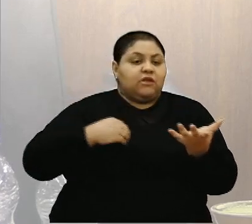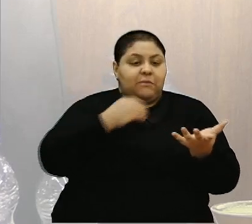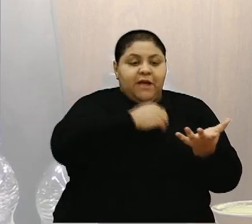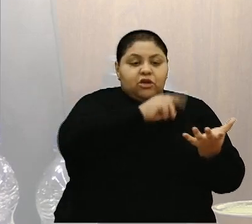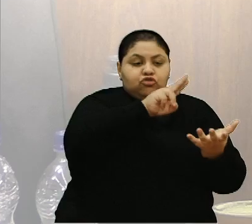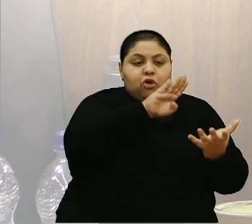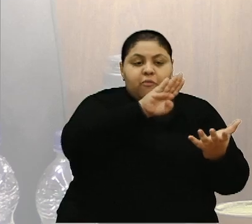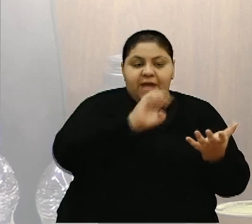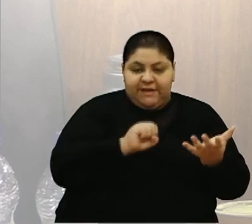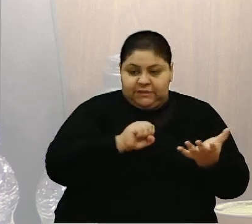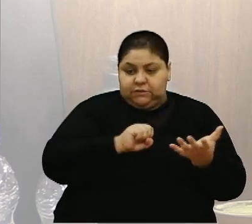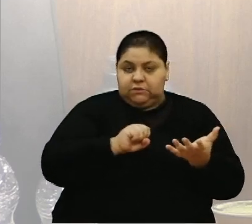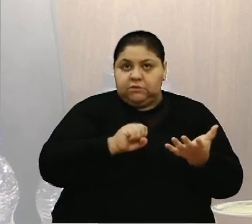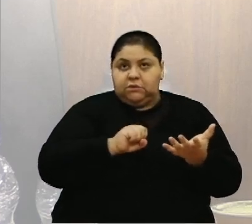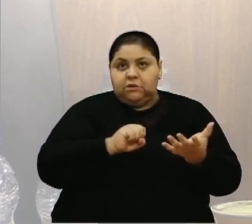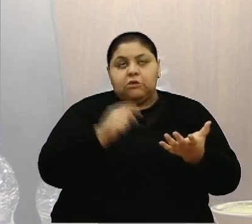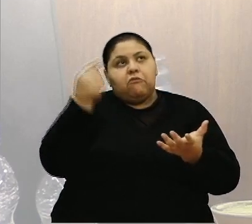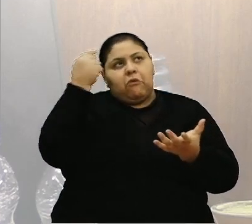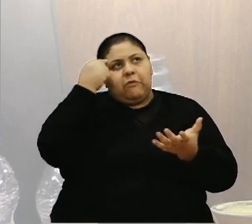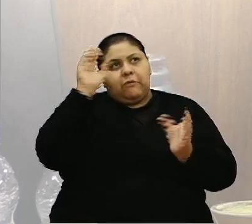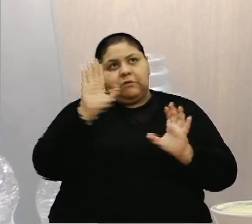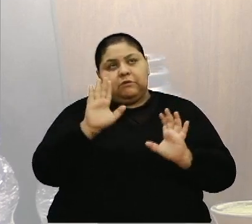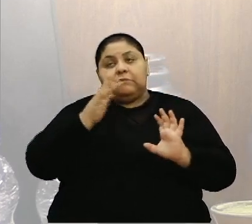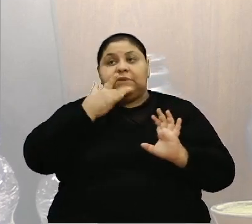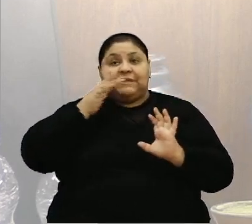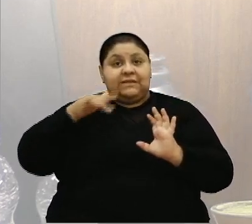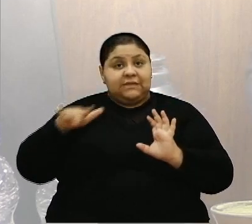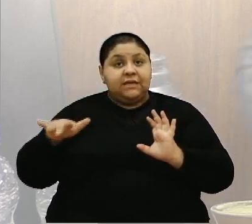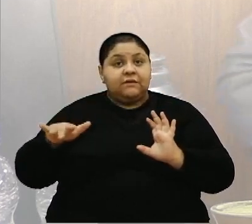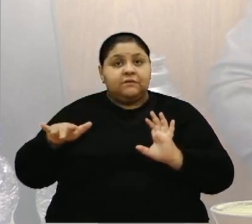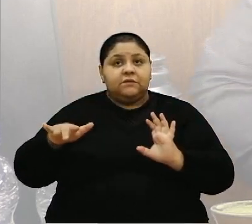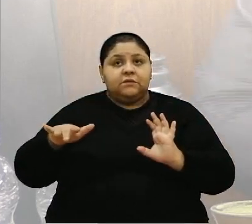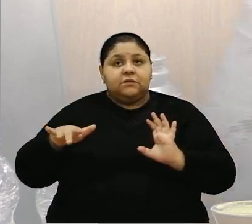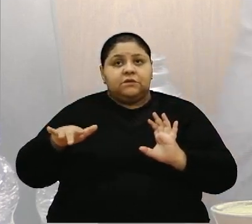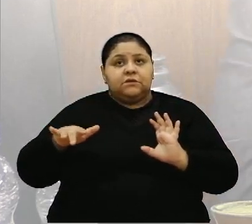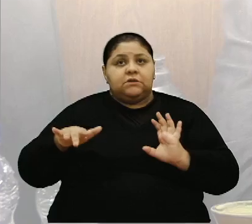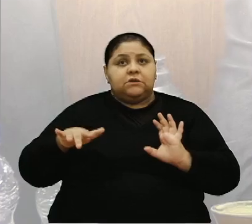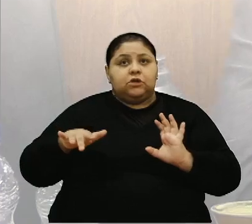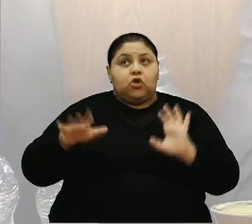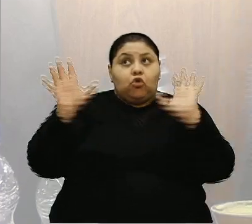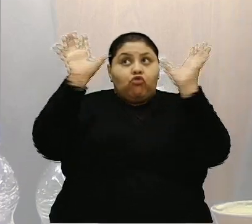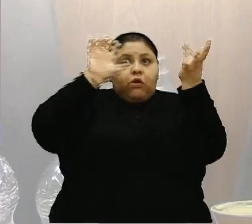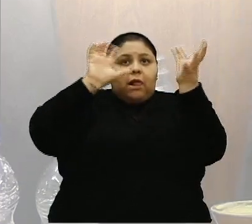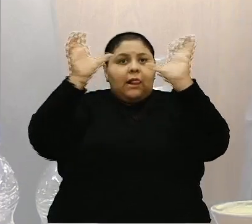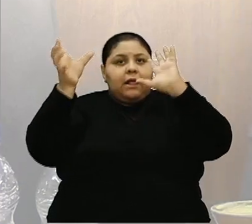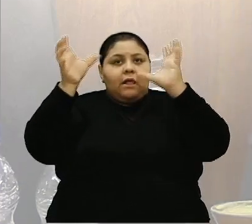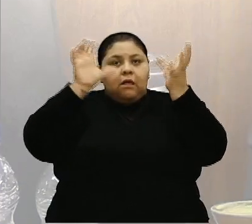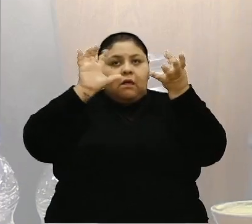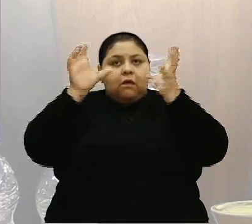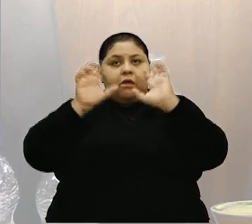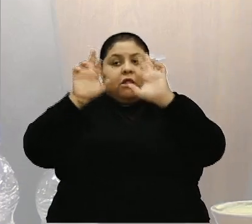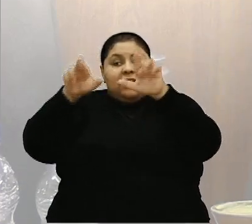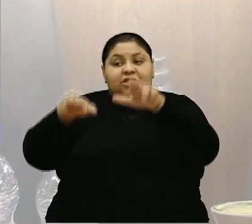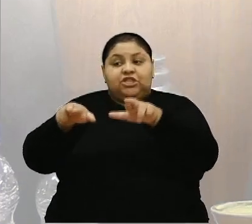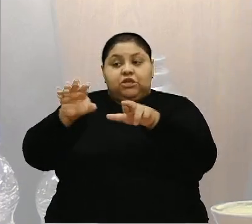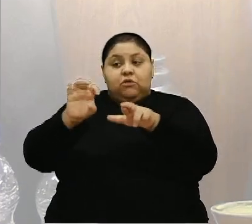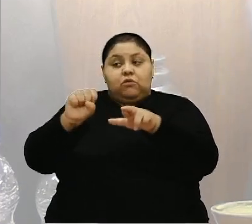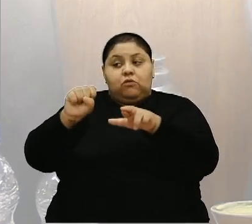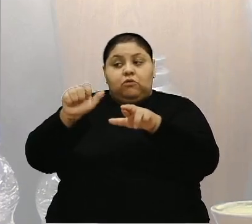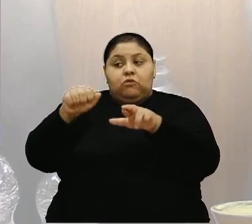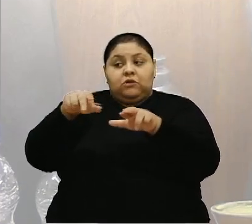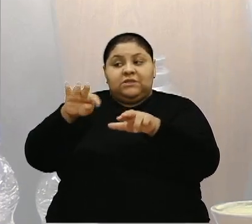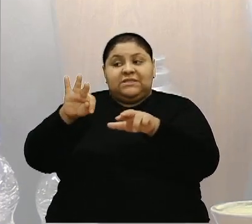UBS. E aí vão pensar nas crianças, na questão climática. Lá na região de Santa Fé, que tem gente que acha